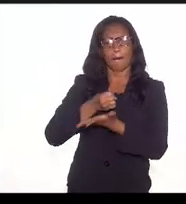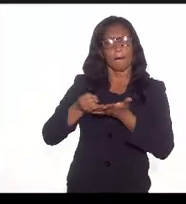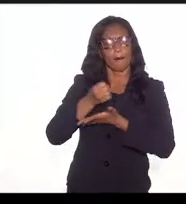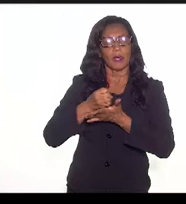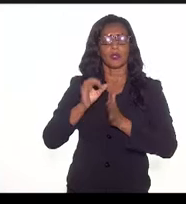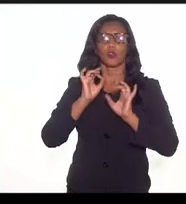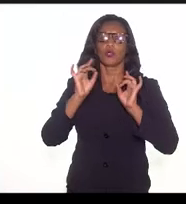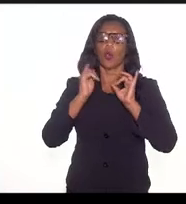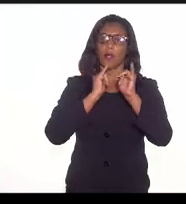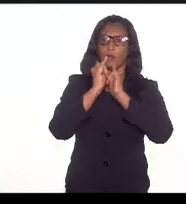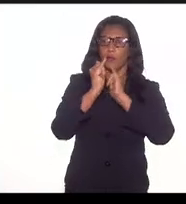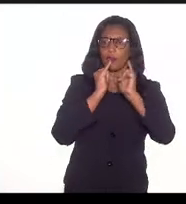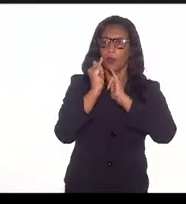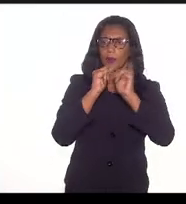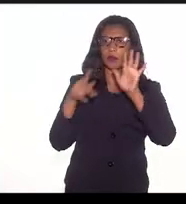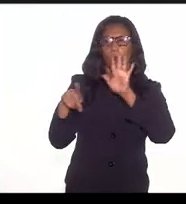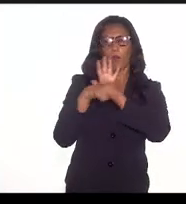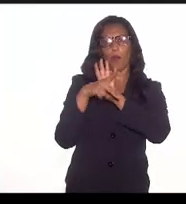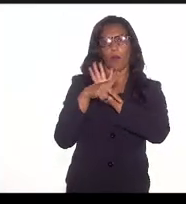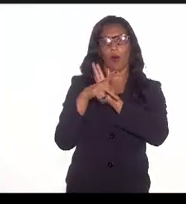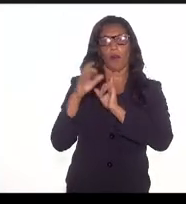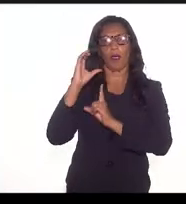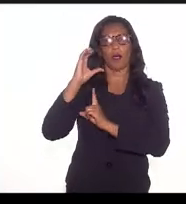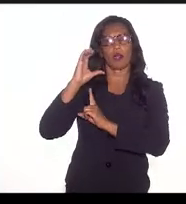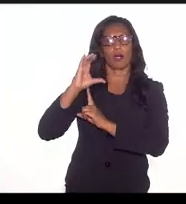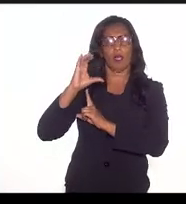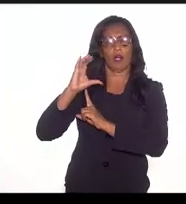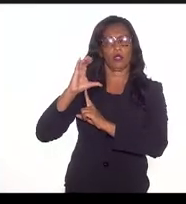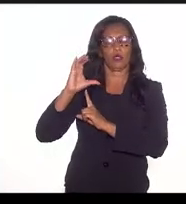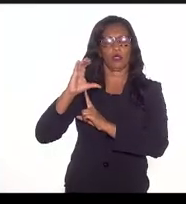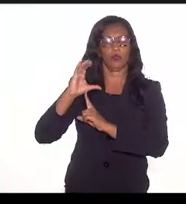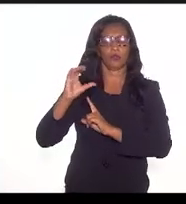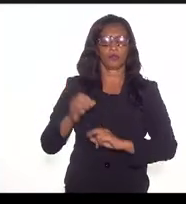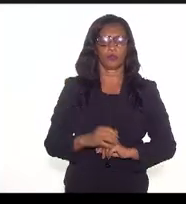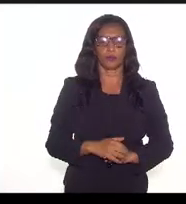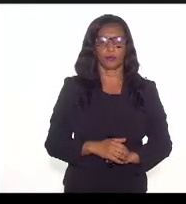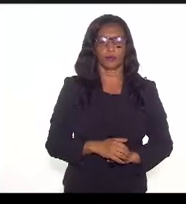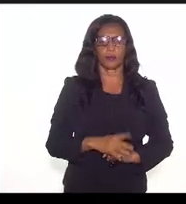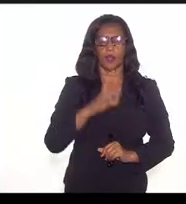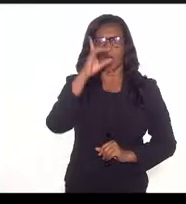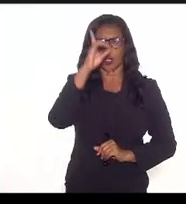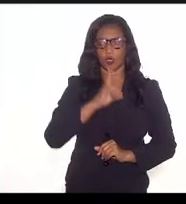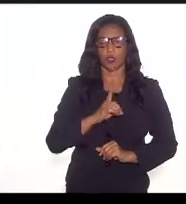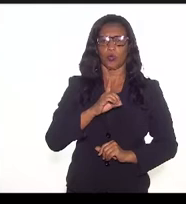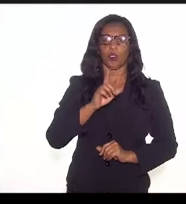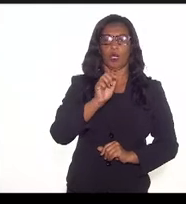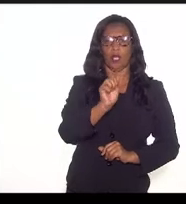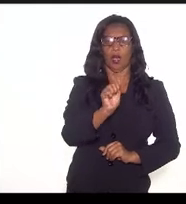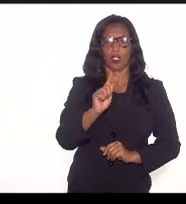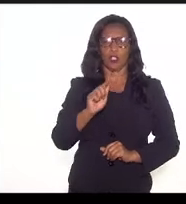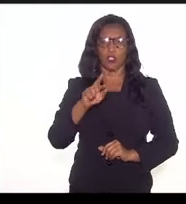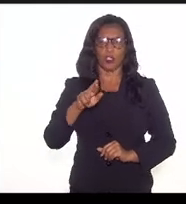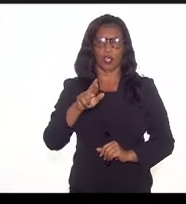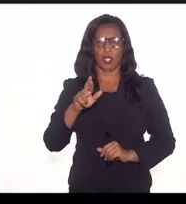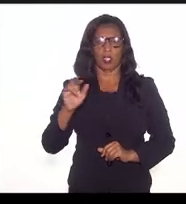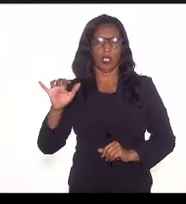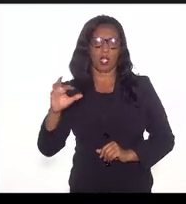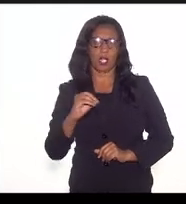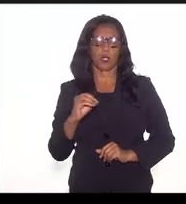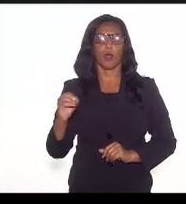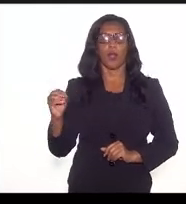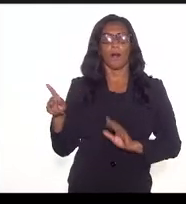informações enviadas pelos clientes para a NAC, né? Atualmente, a diretoria da AGRIU tomou posse em 29 de